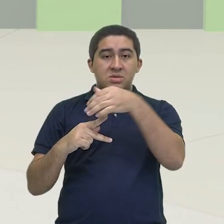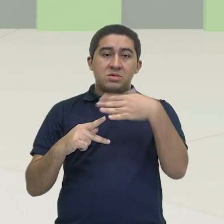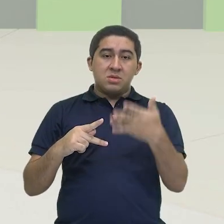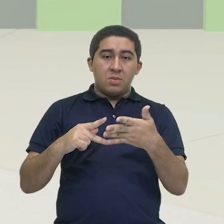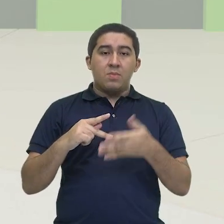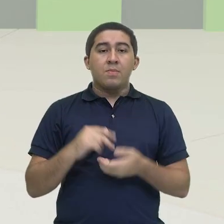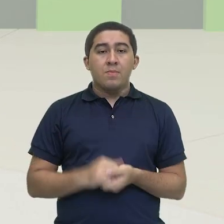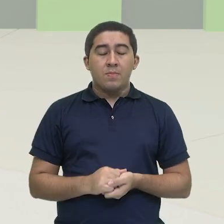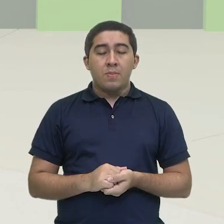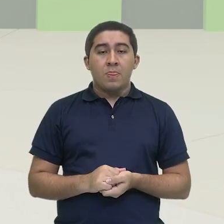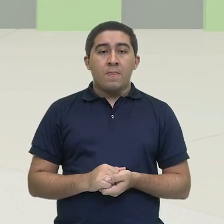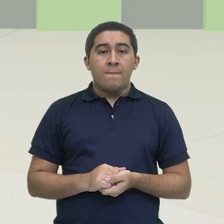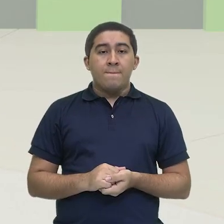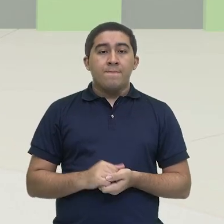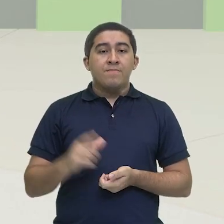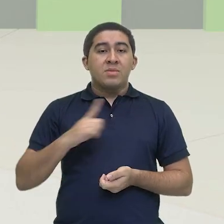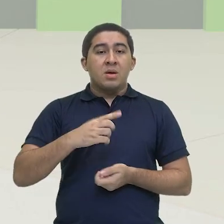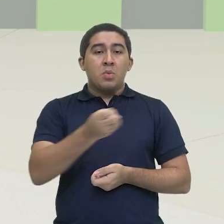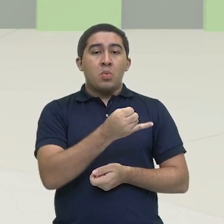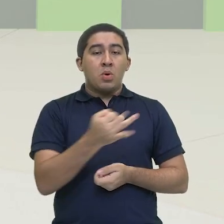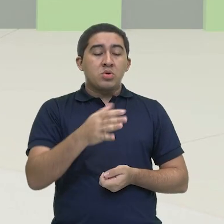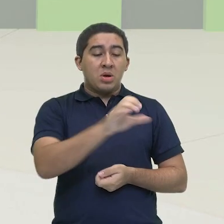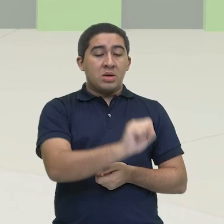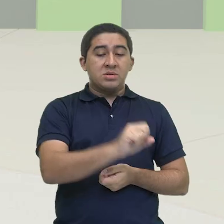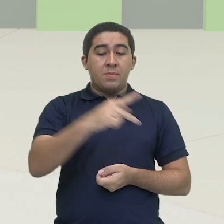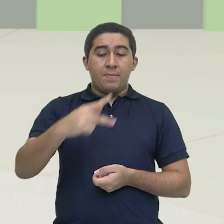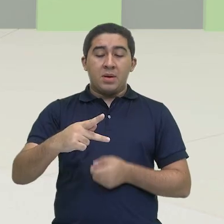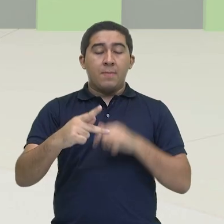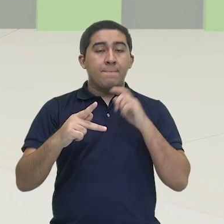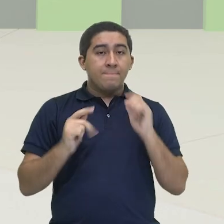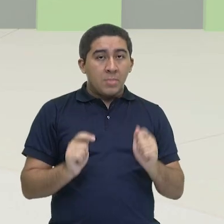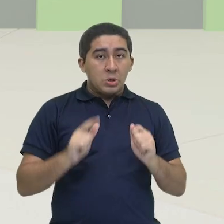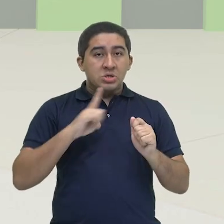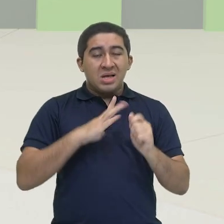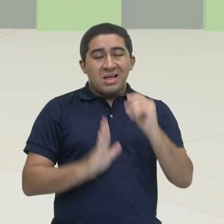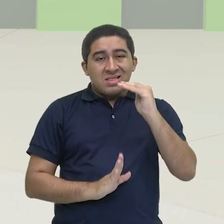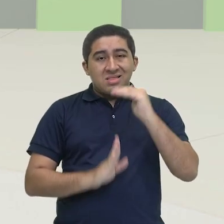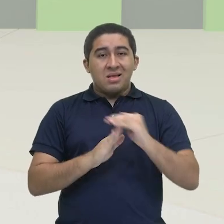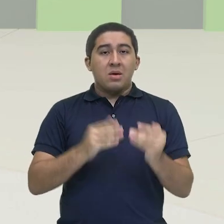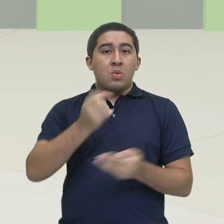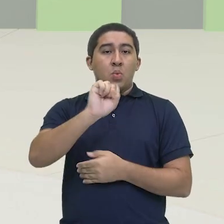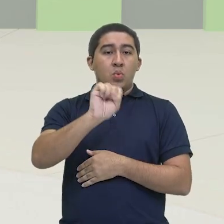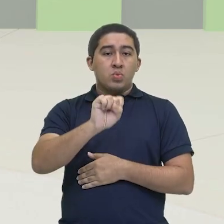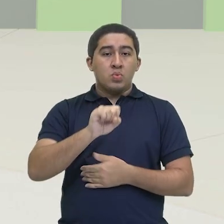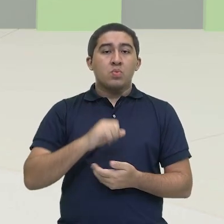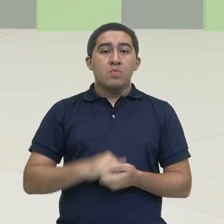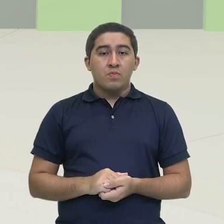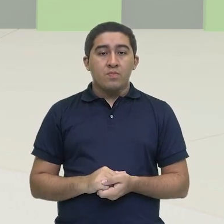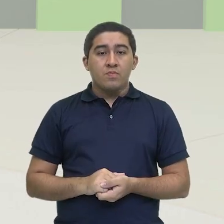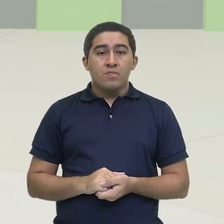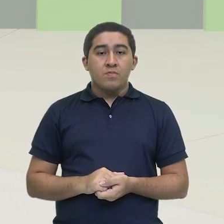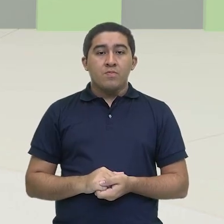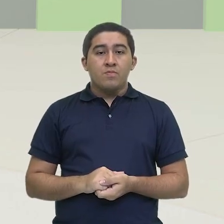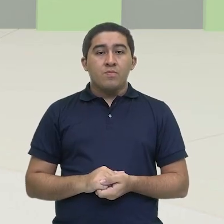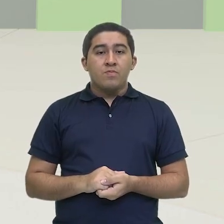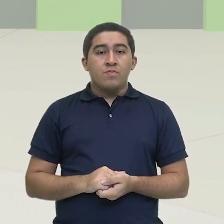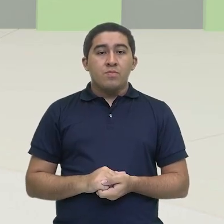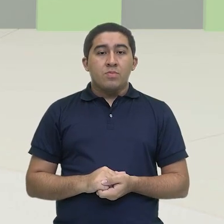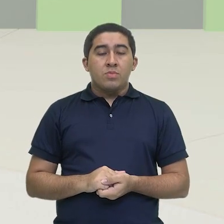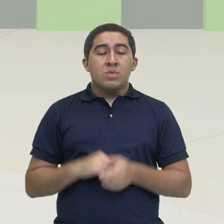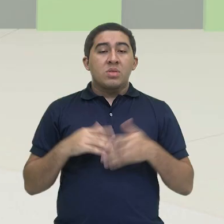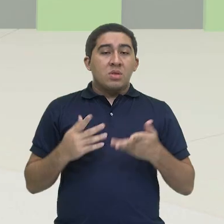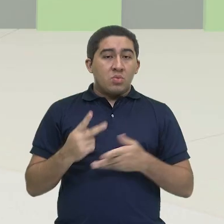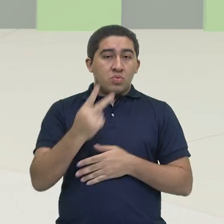nessa camada, tem quantos elétrons? Ela comporta no máximo 8 elétrons. Então, 2 vão ficar no